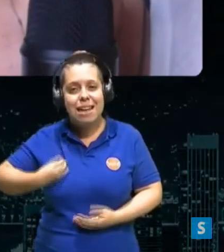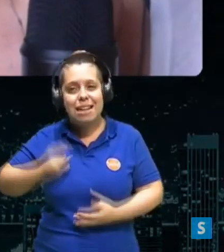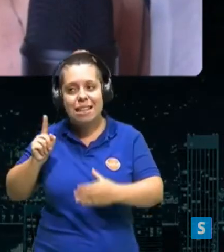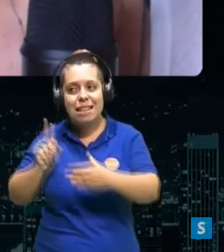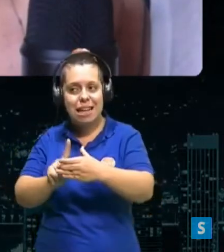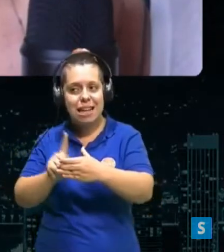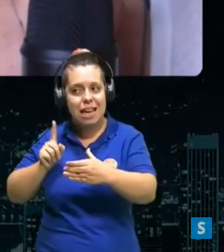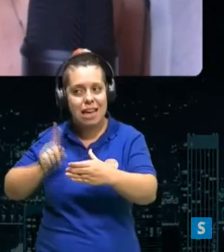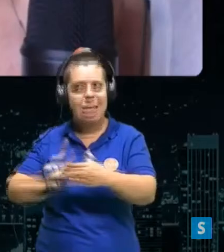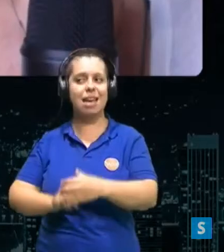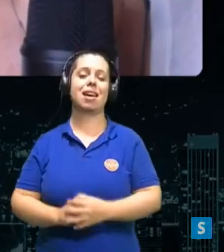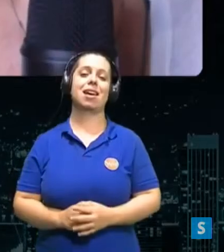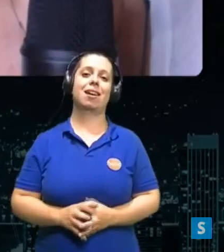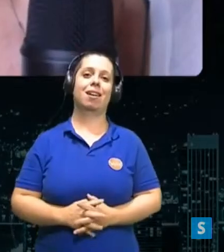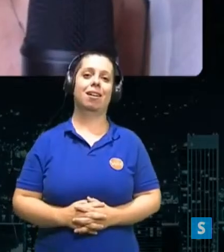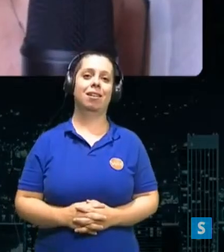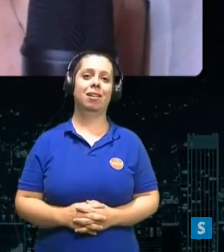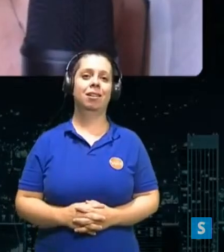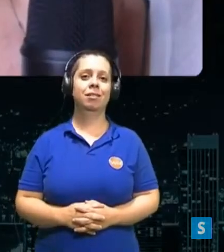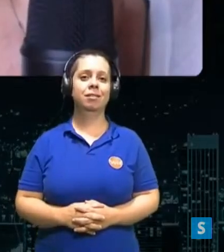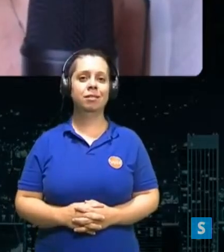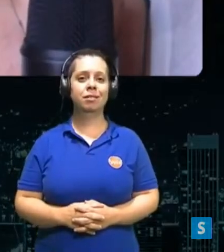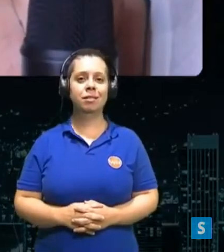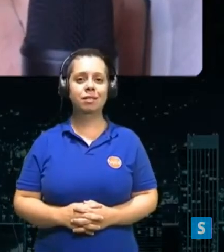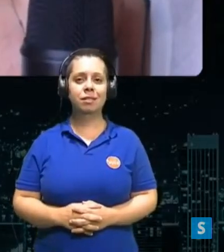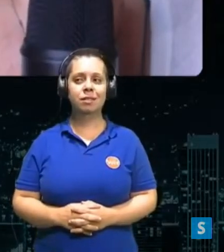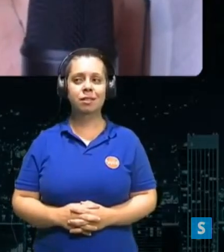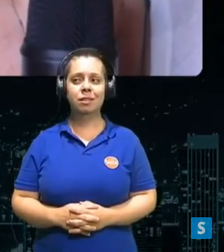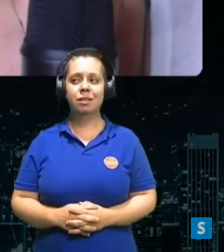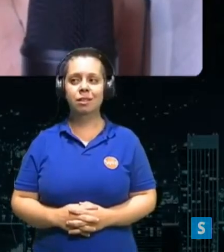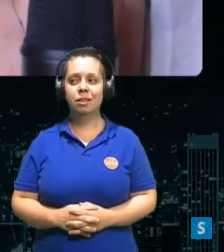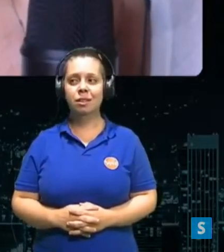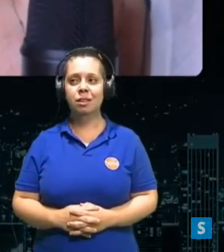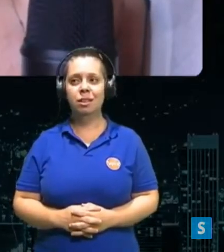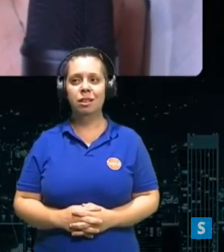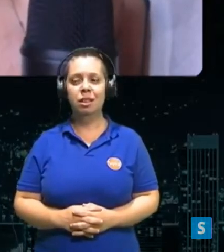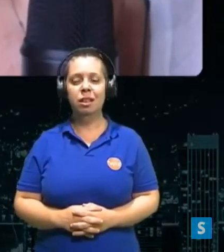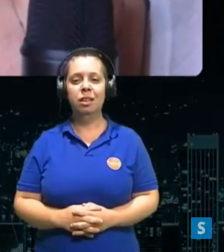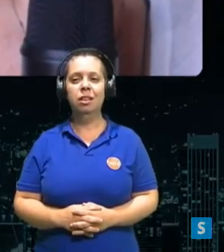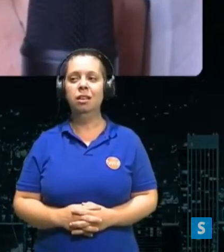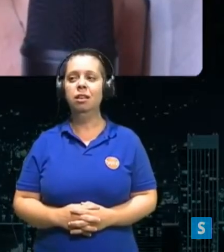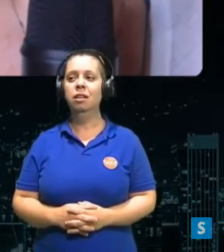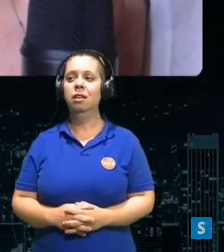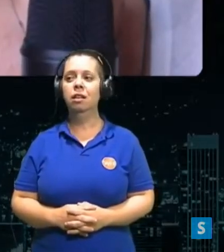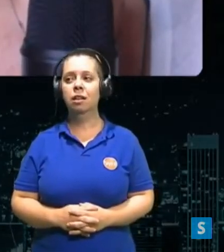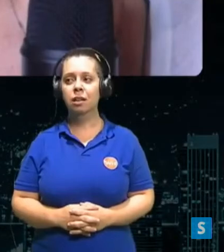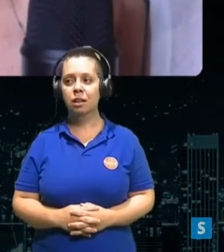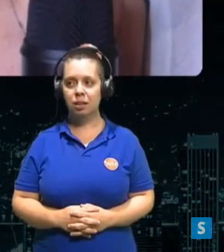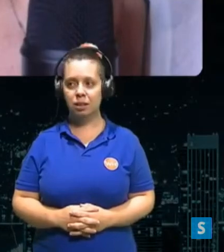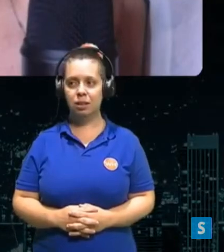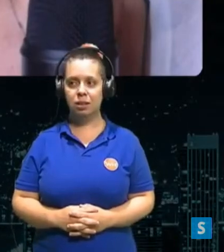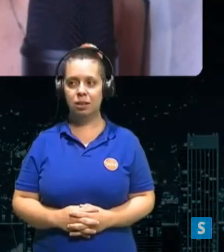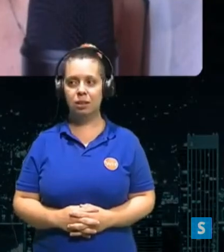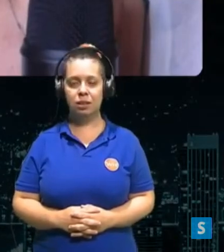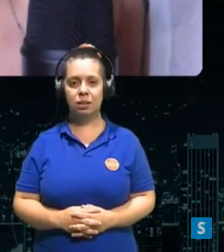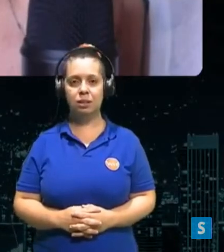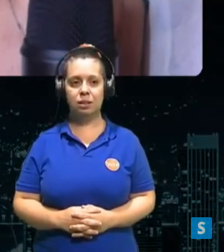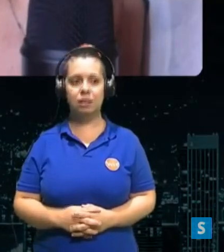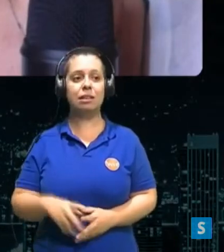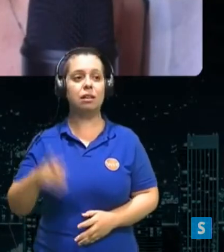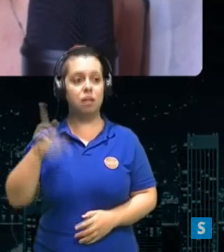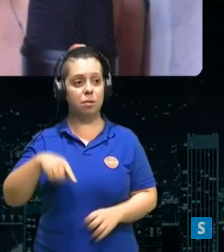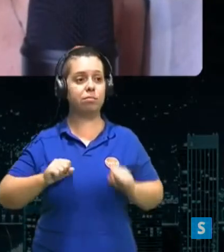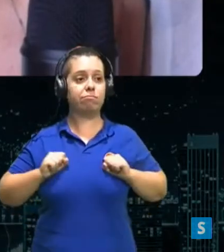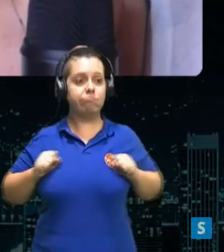Essa é a um os esforços adicionais que a gente coloca nesses negócios que a gente